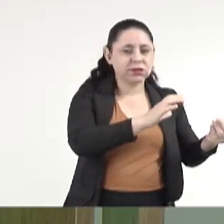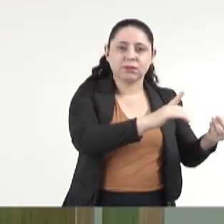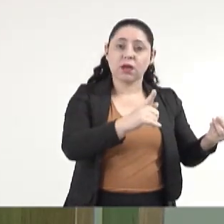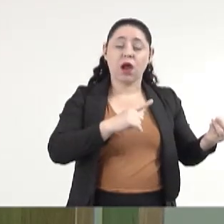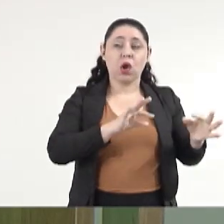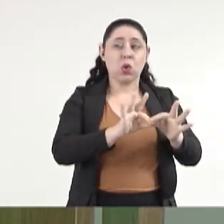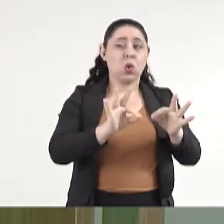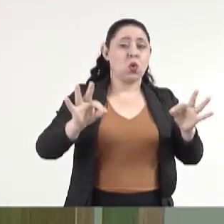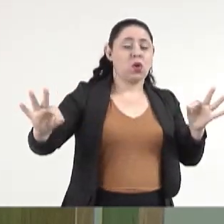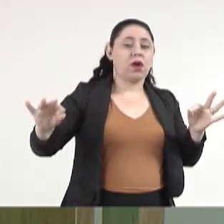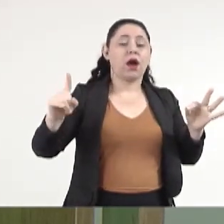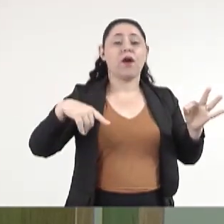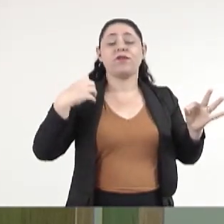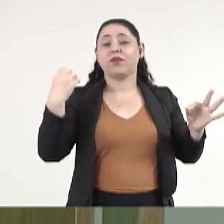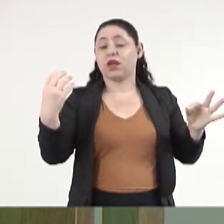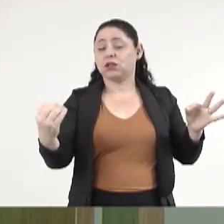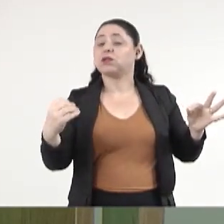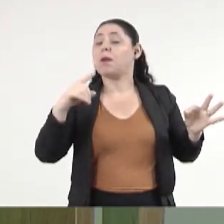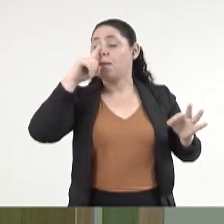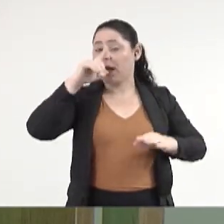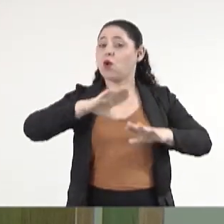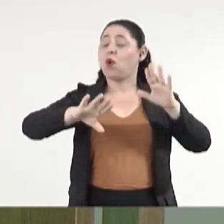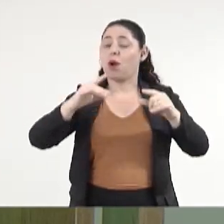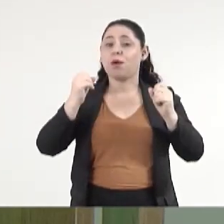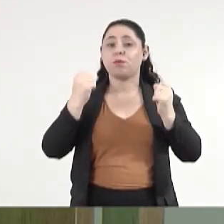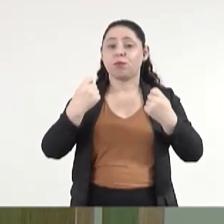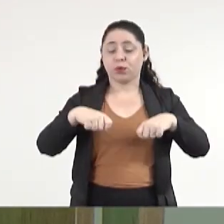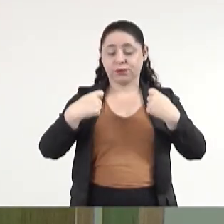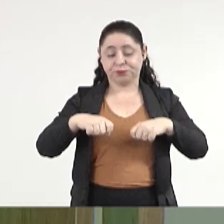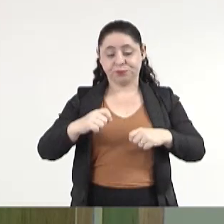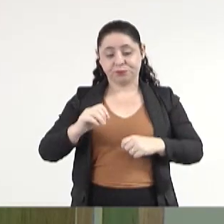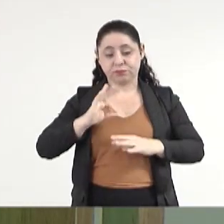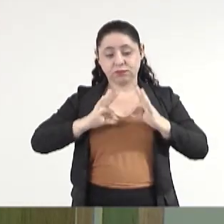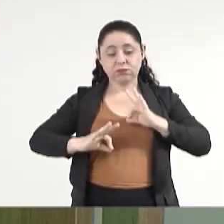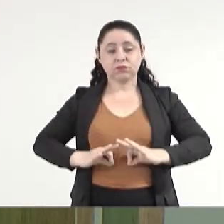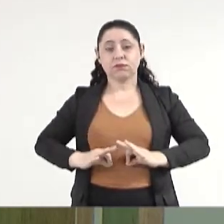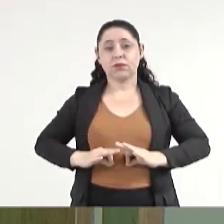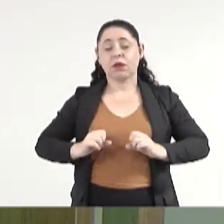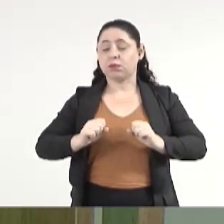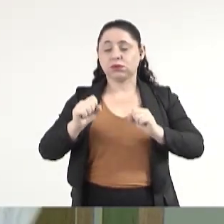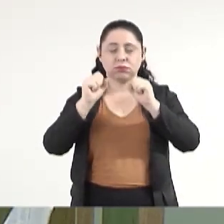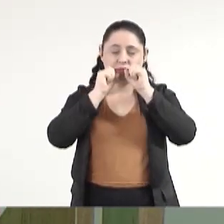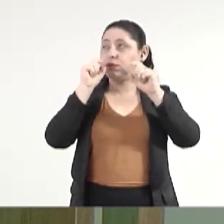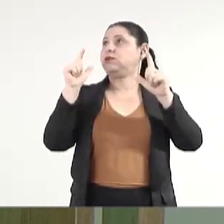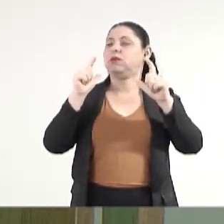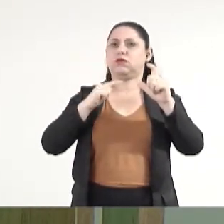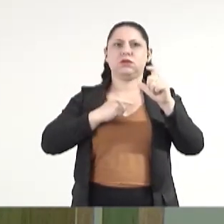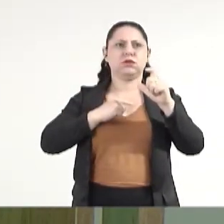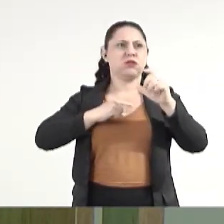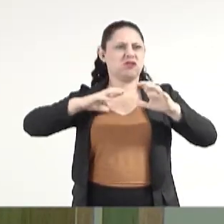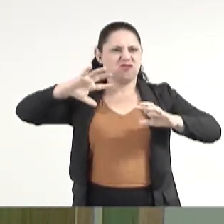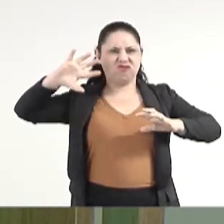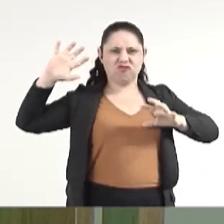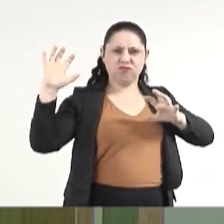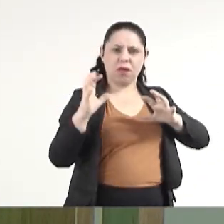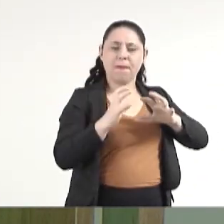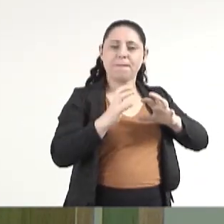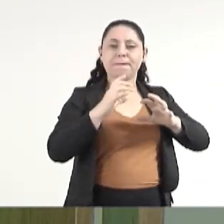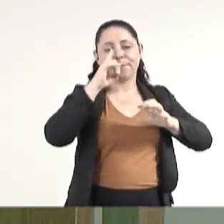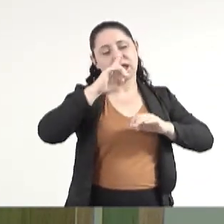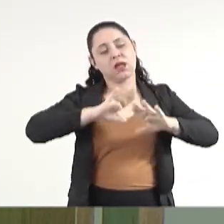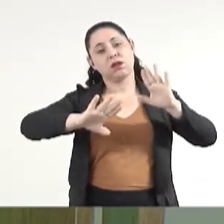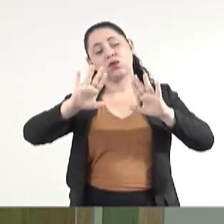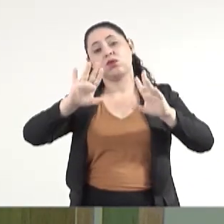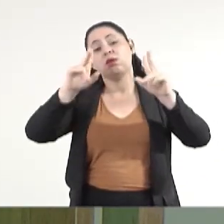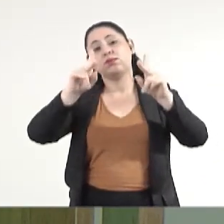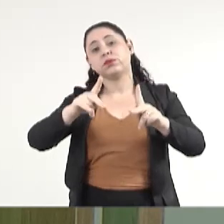Grande. É um trajeto muito grande e perigoso também, porque uma onça que faz um trajeto desse, ela pode acordar no meio do caminho, colocar a população em risco. Então,